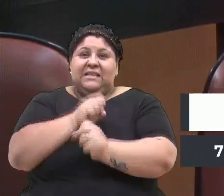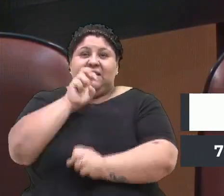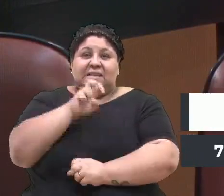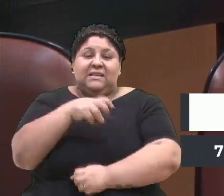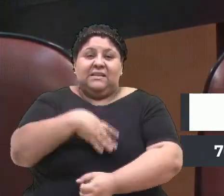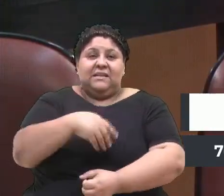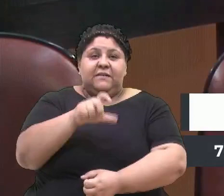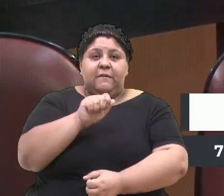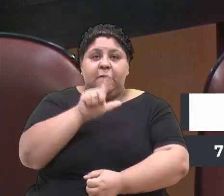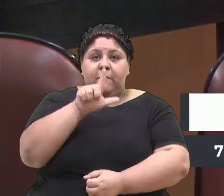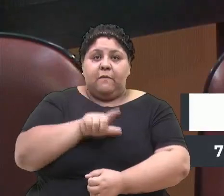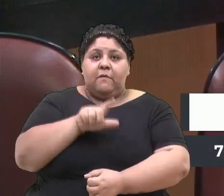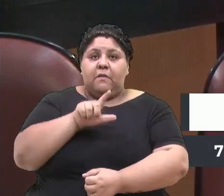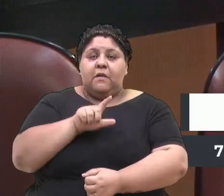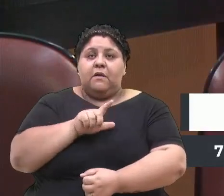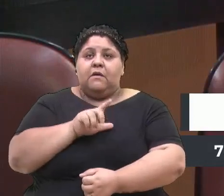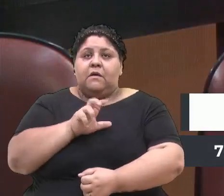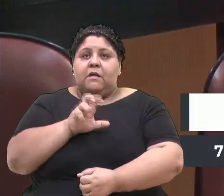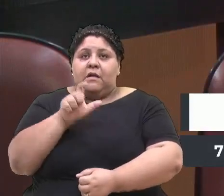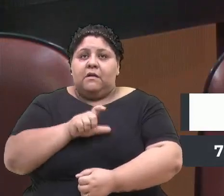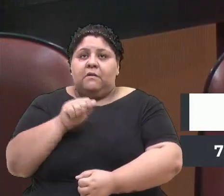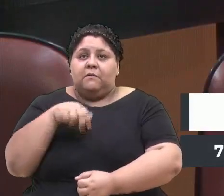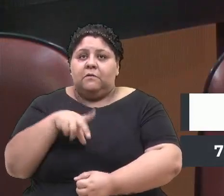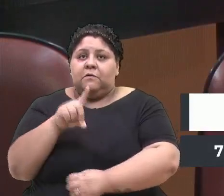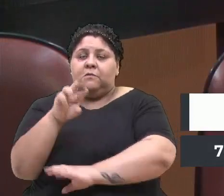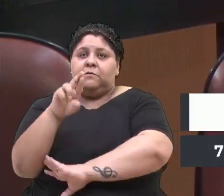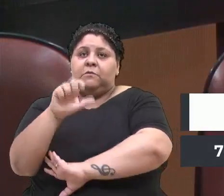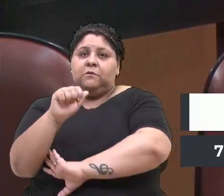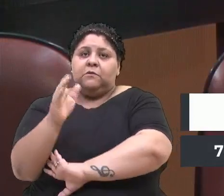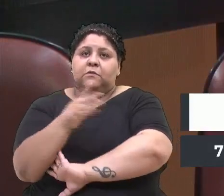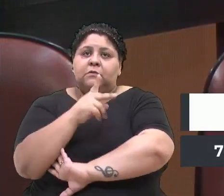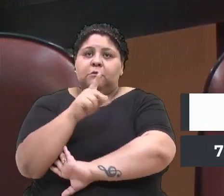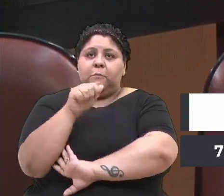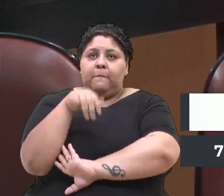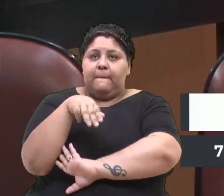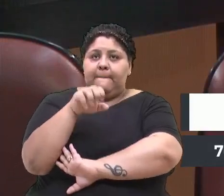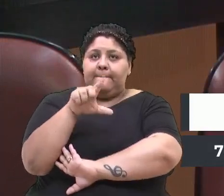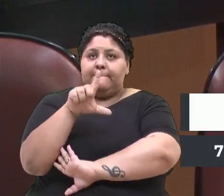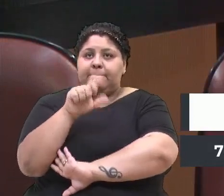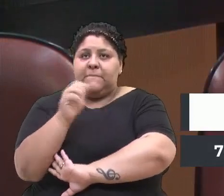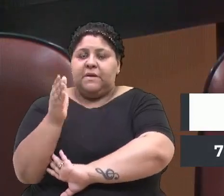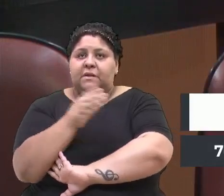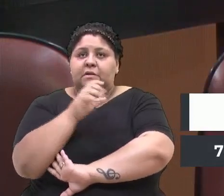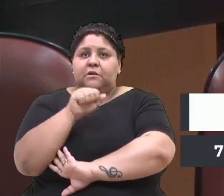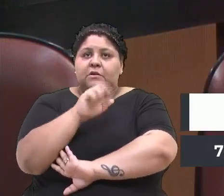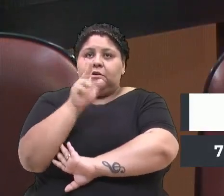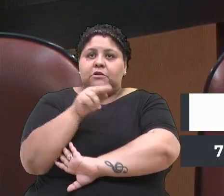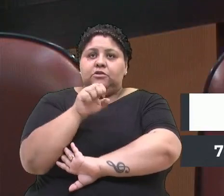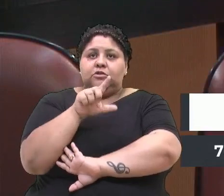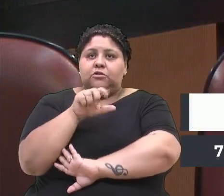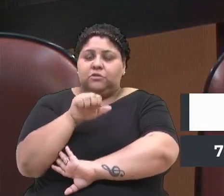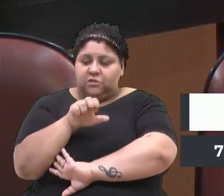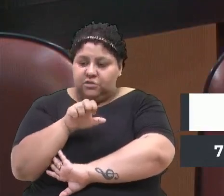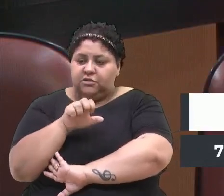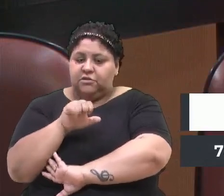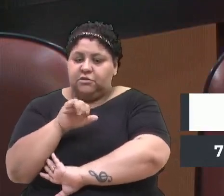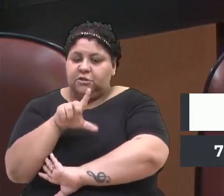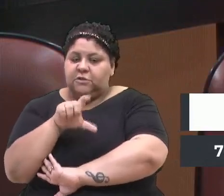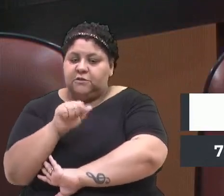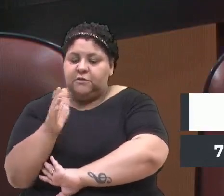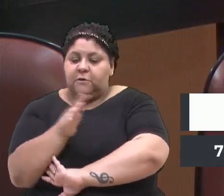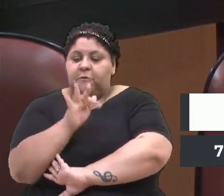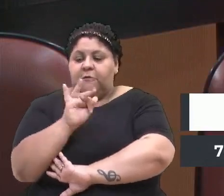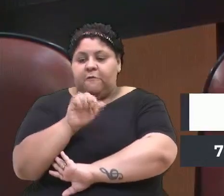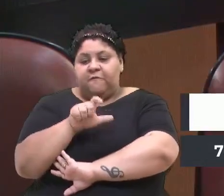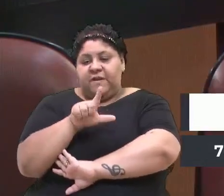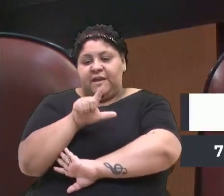Alexandra Pâmela Estefânia Sheila e Felipe o Dilon era Construtor